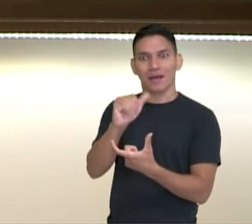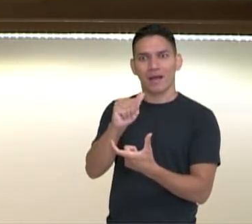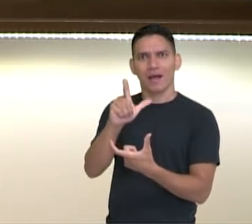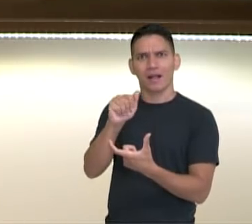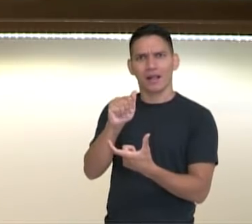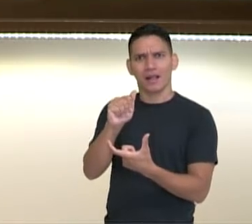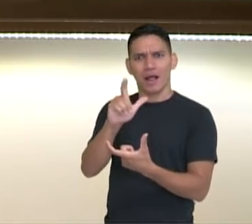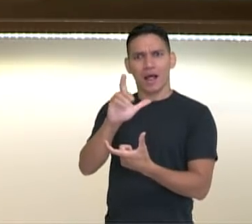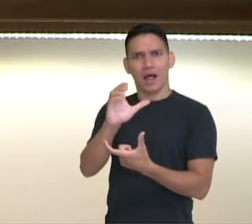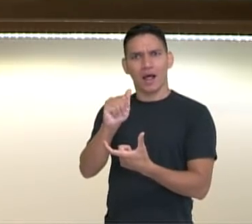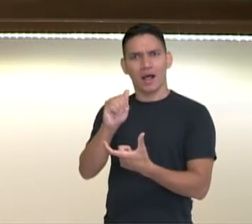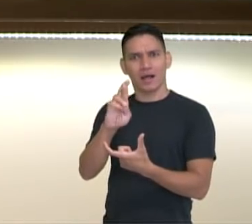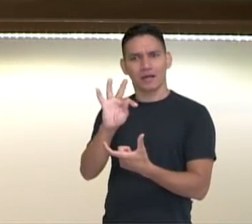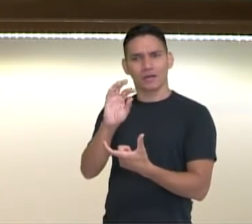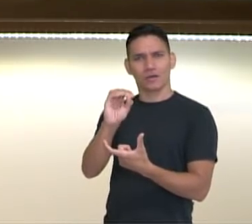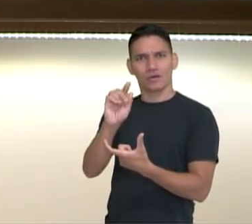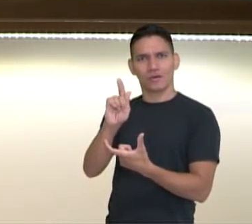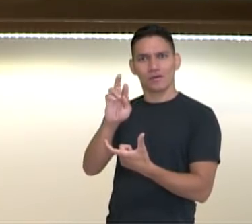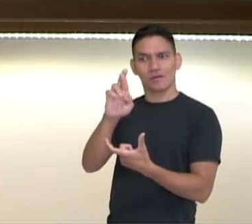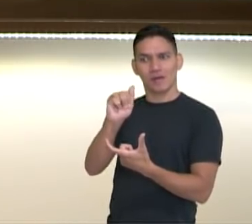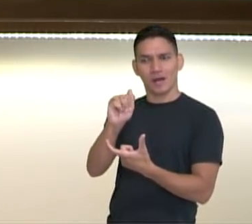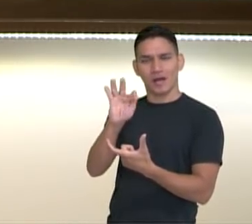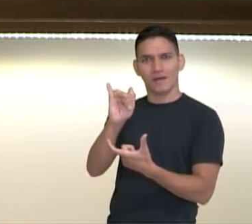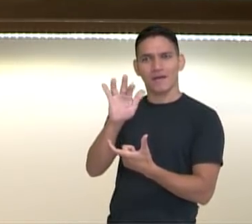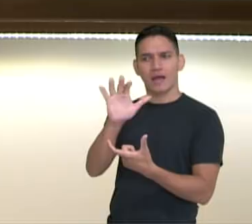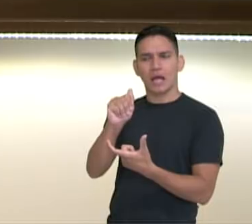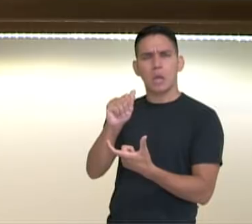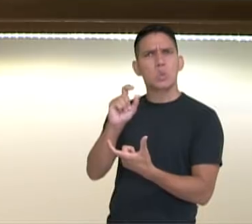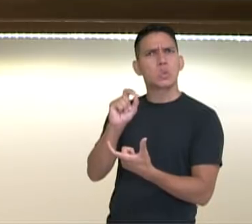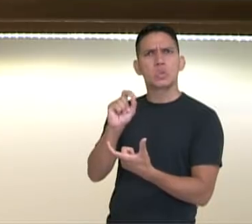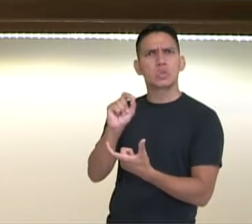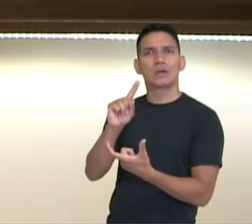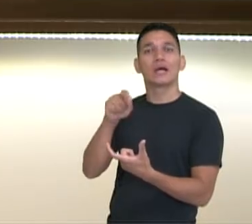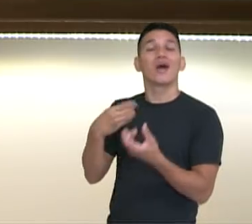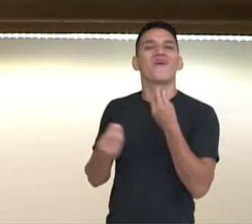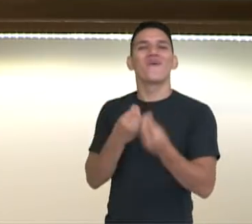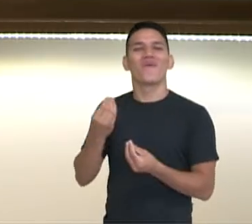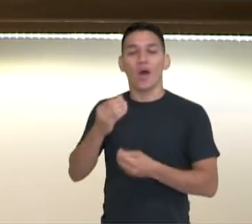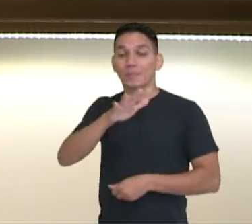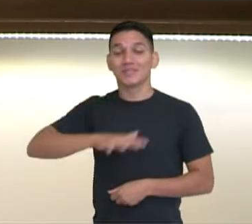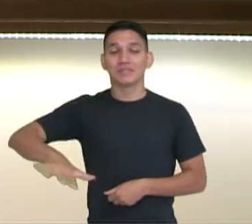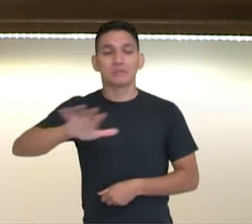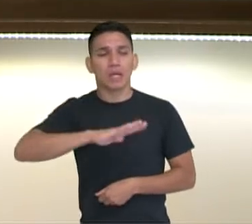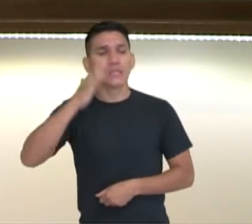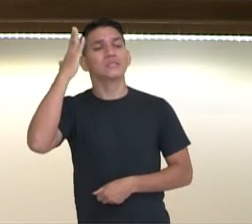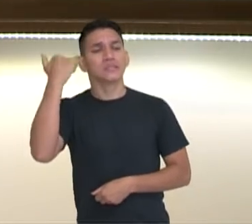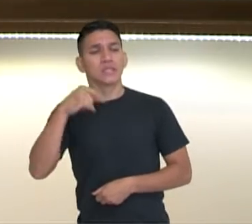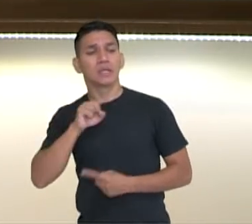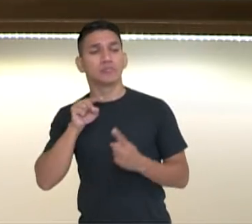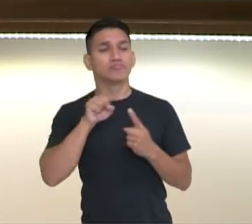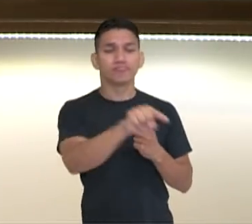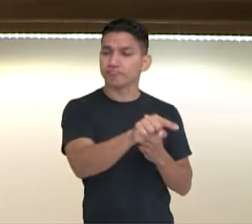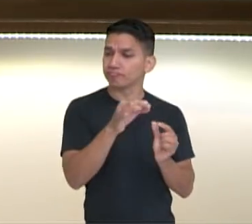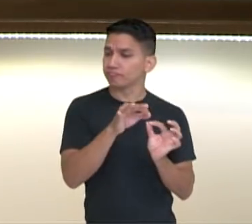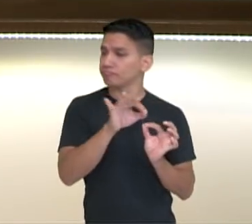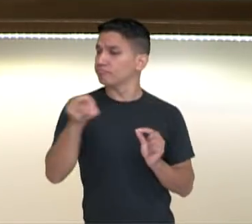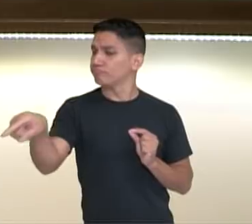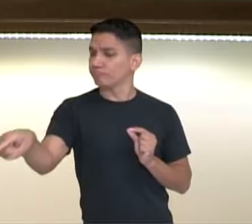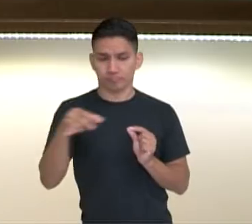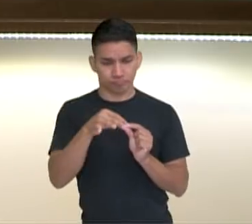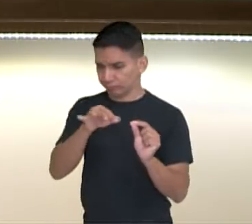características que envolvem a ideia de se orientar no espaço geográfico, se localizar nesse espaço, a ideia